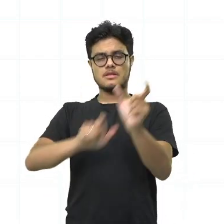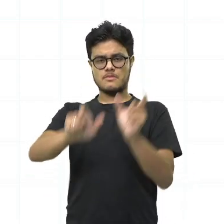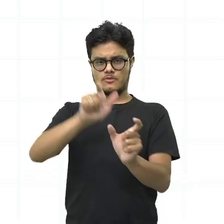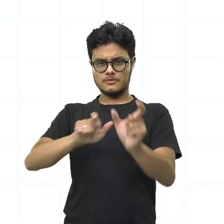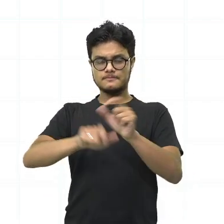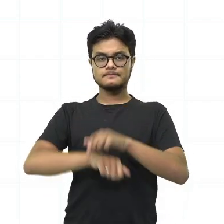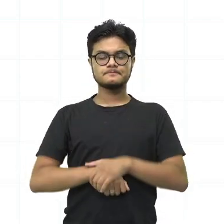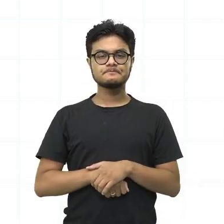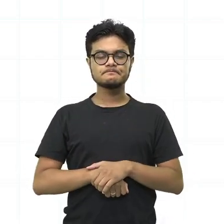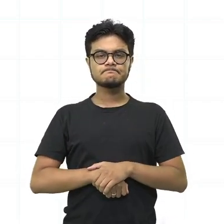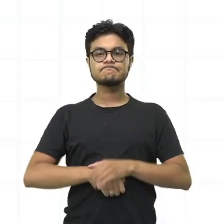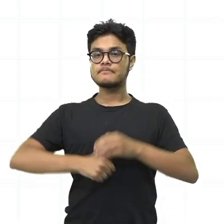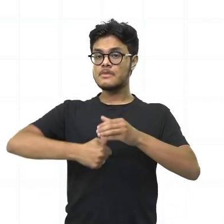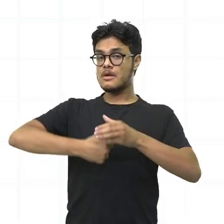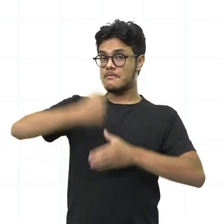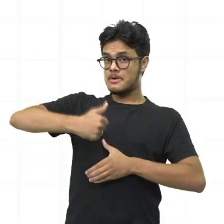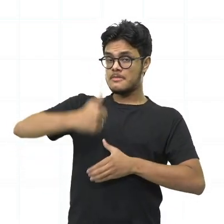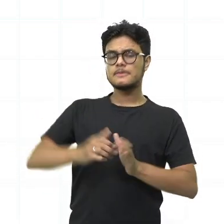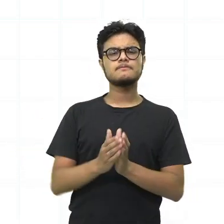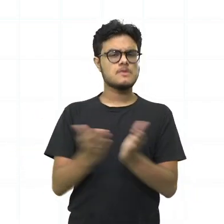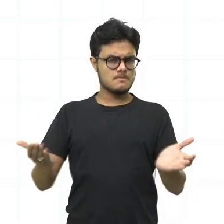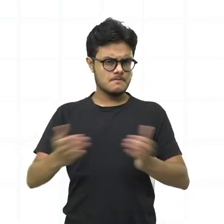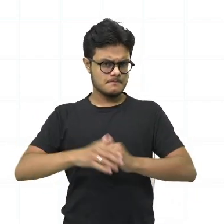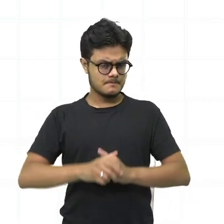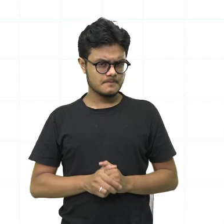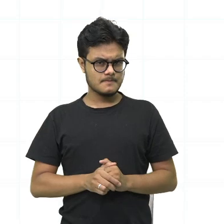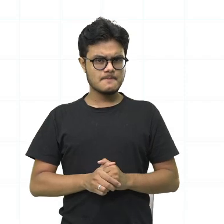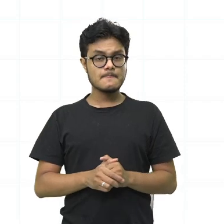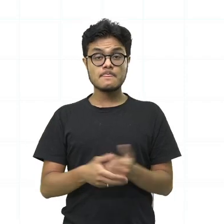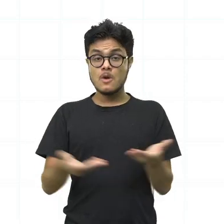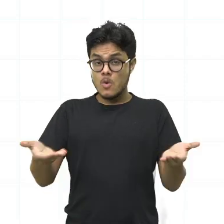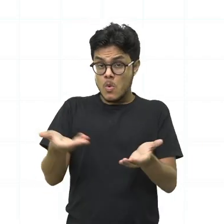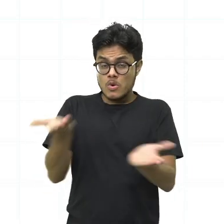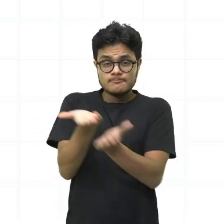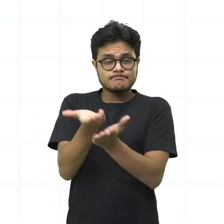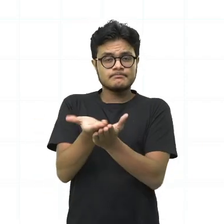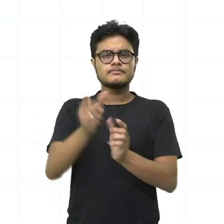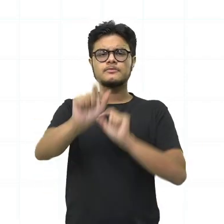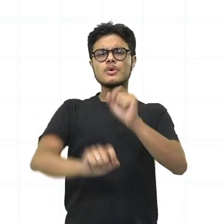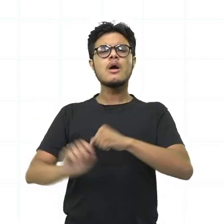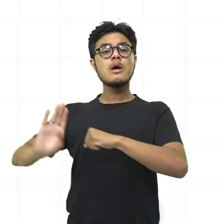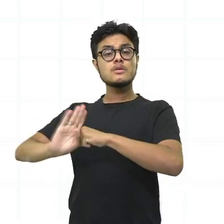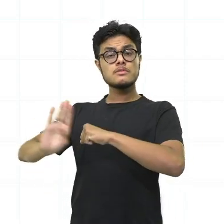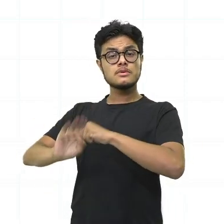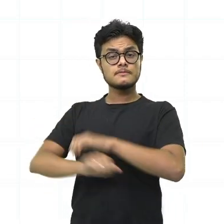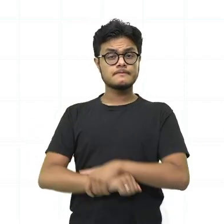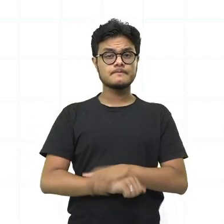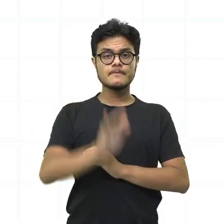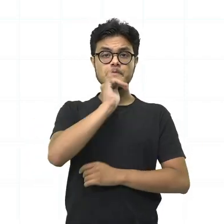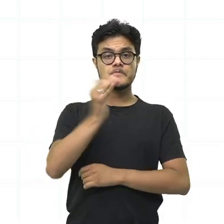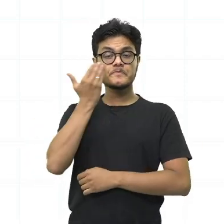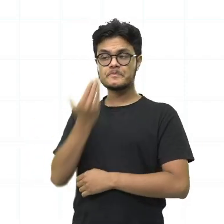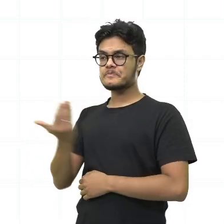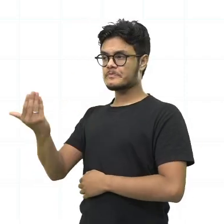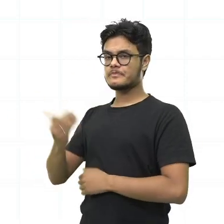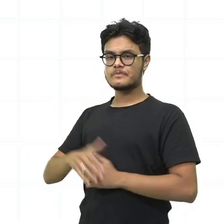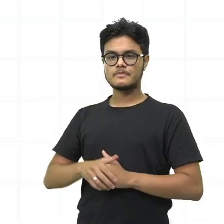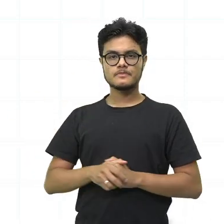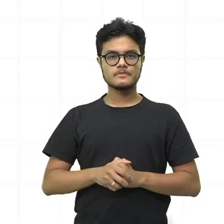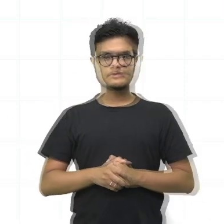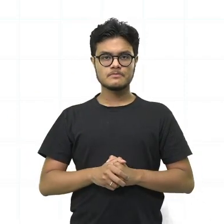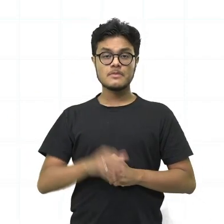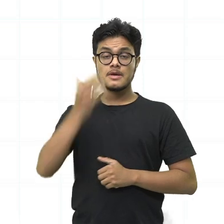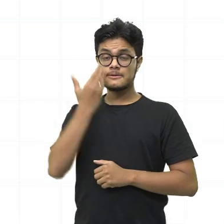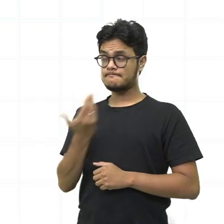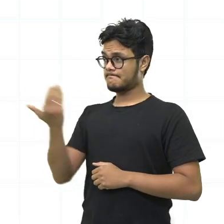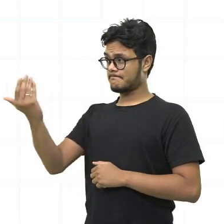da morfologia. A primeira delas, né, e é o que nós vamos estudar nessa aula, é o substantivo. O